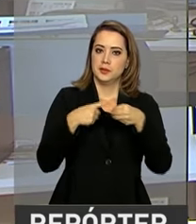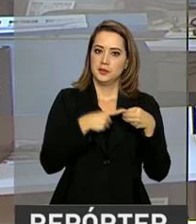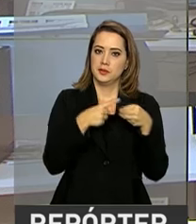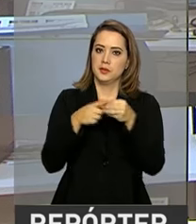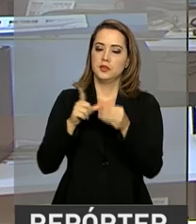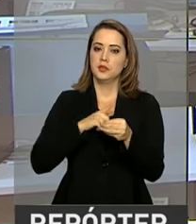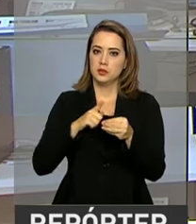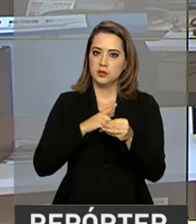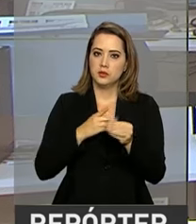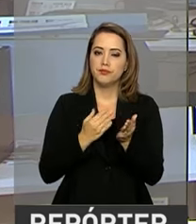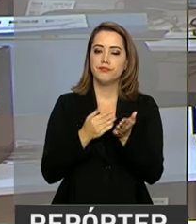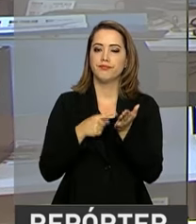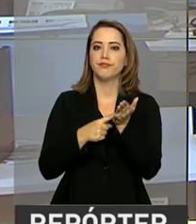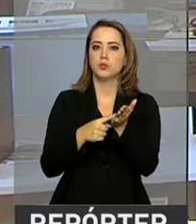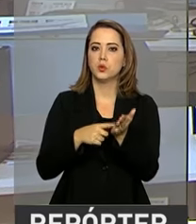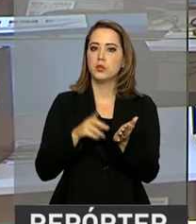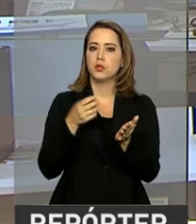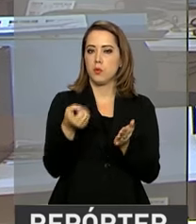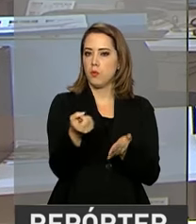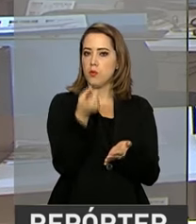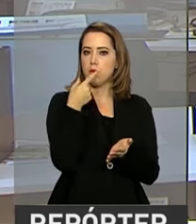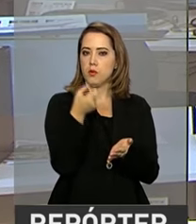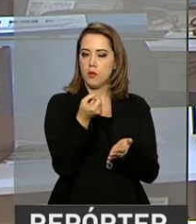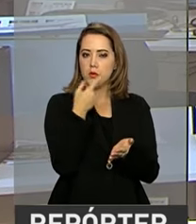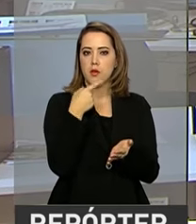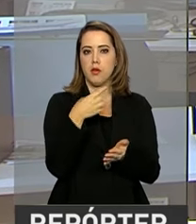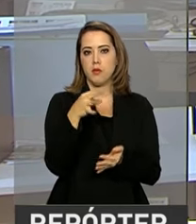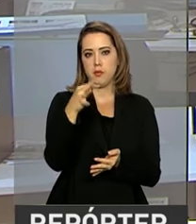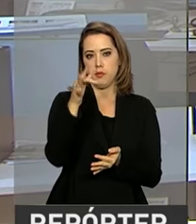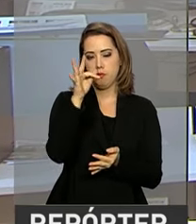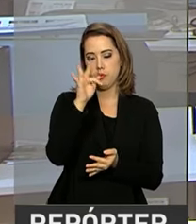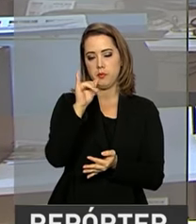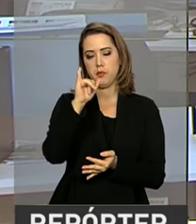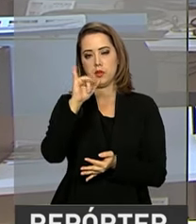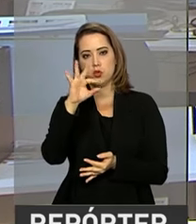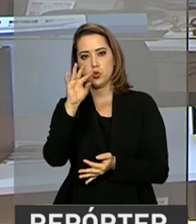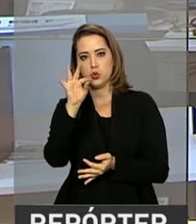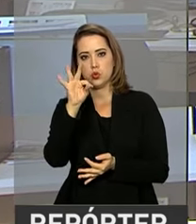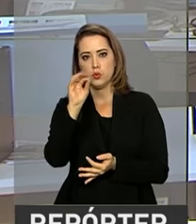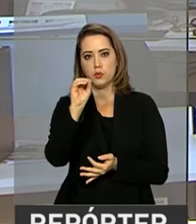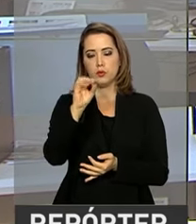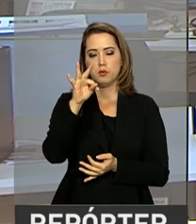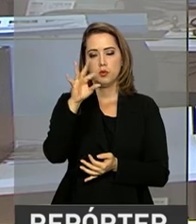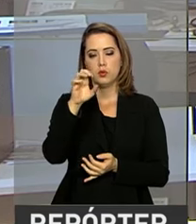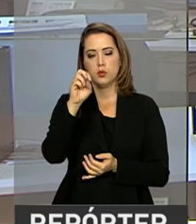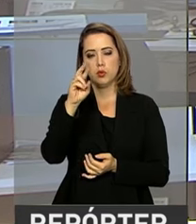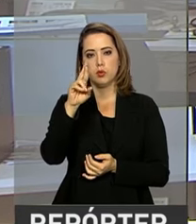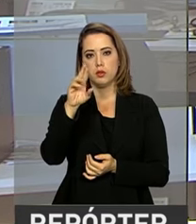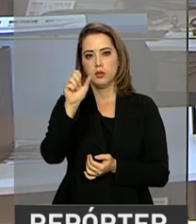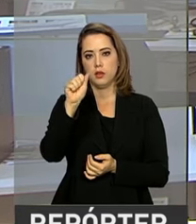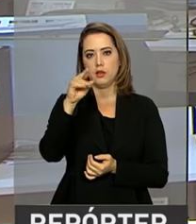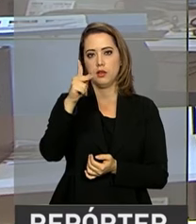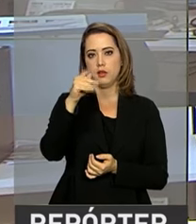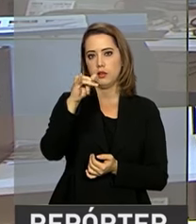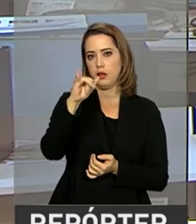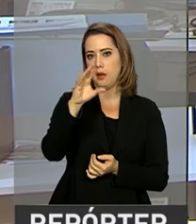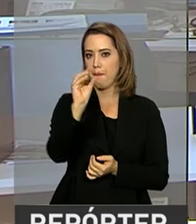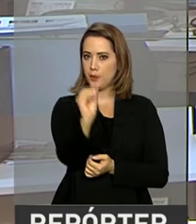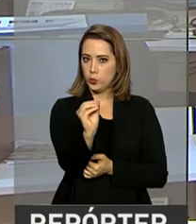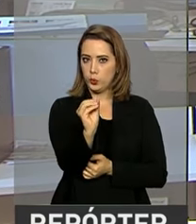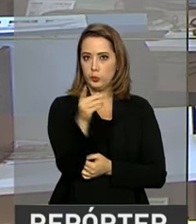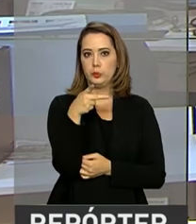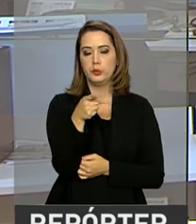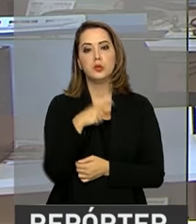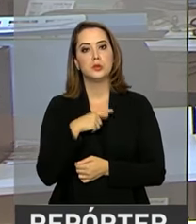pública medicamentos fitoterápicos só no ano passado cerca de 16.000 pessoas procuraram o SUS